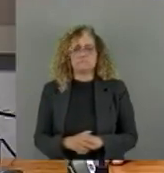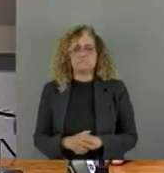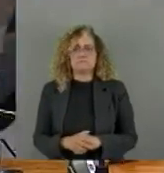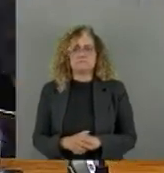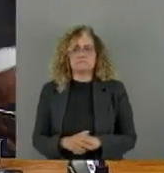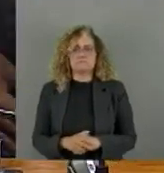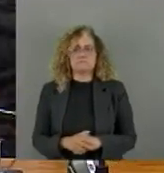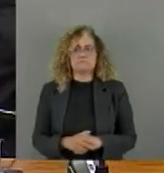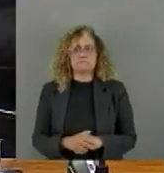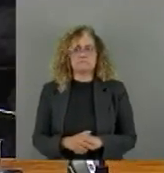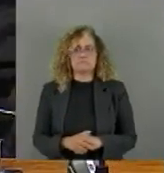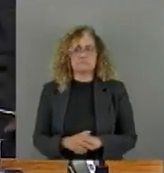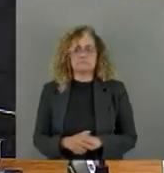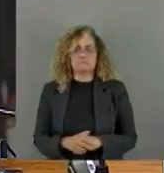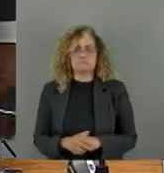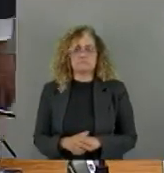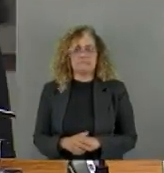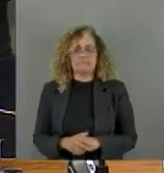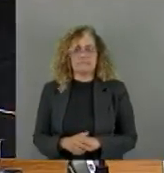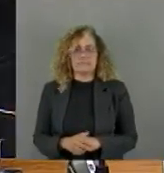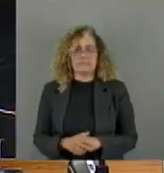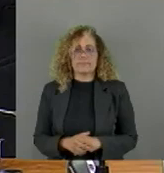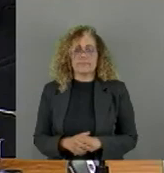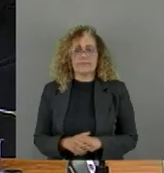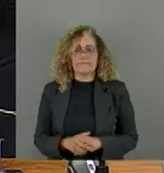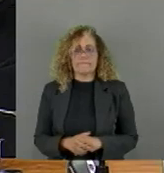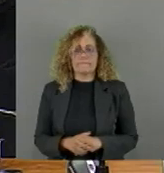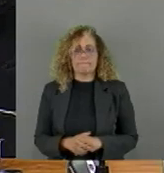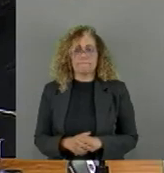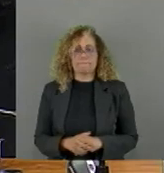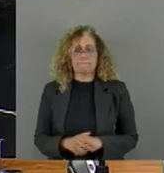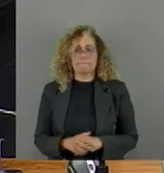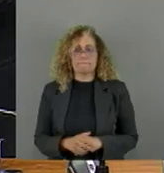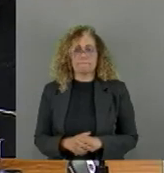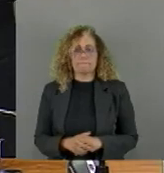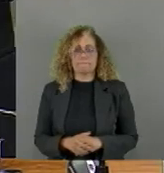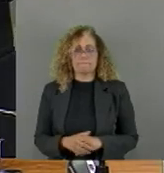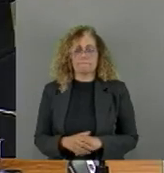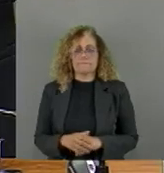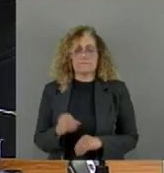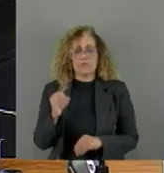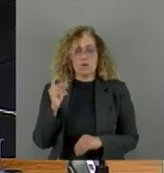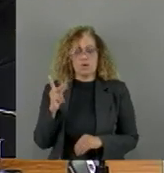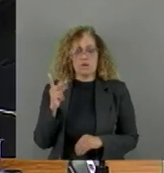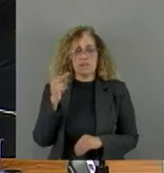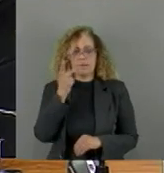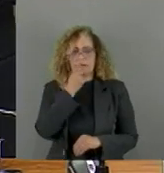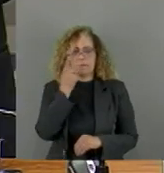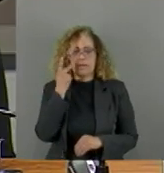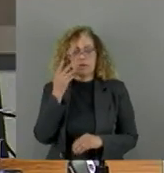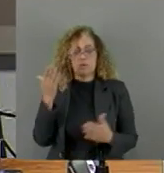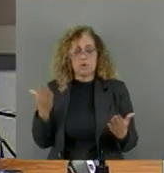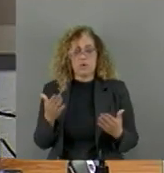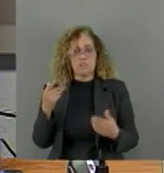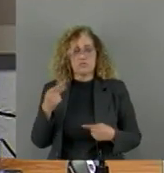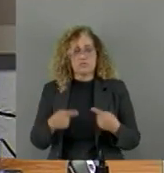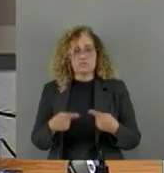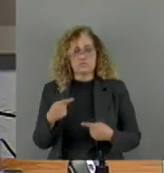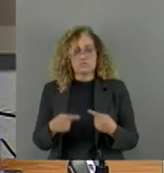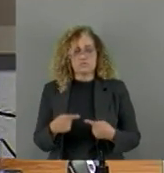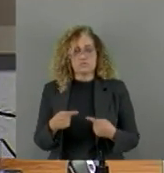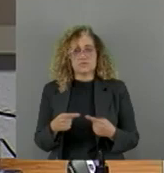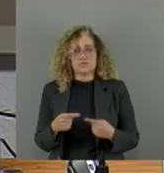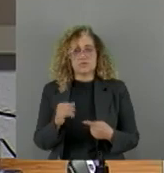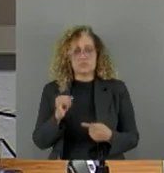Ok. Do senador Gigão. Senador Paulo Paim, em discussão, senadores